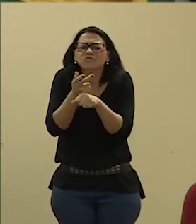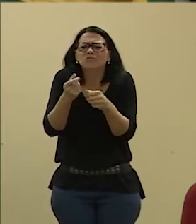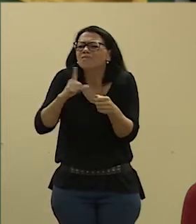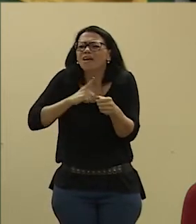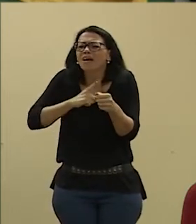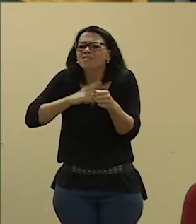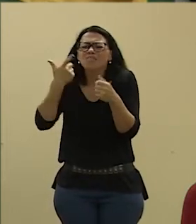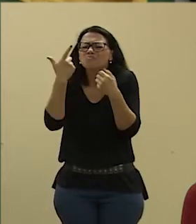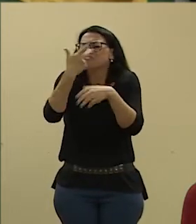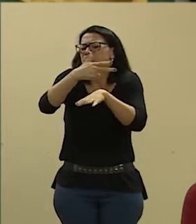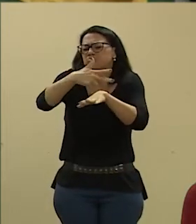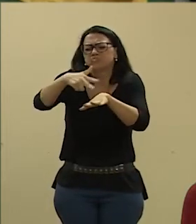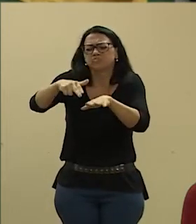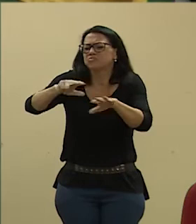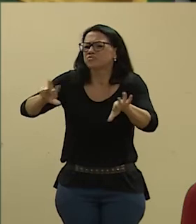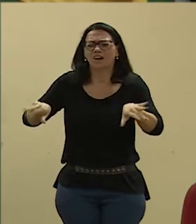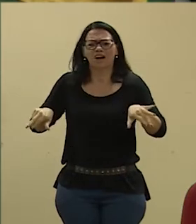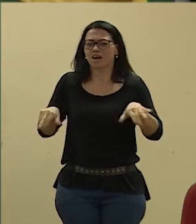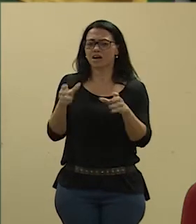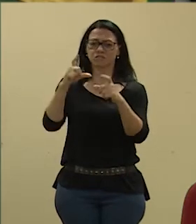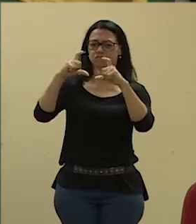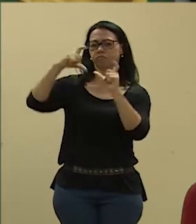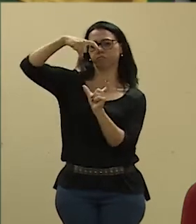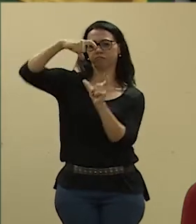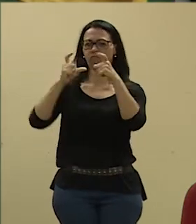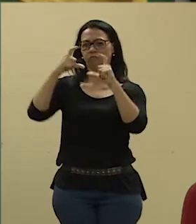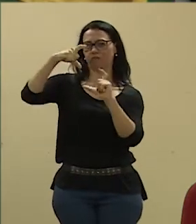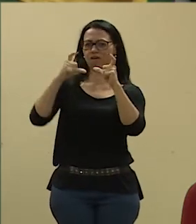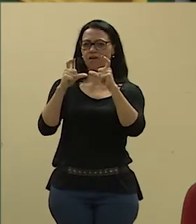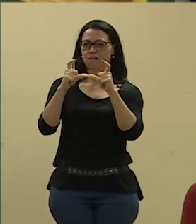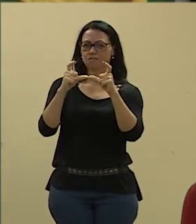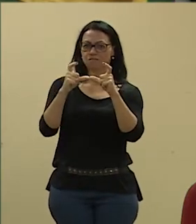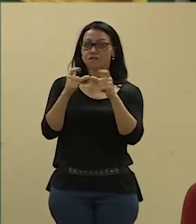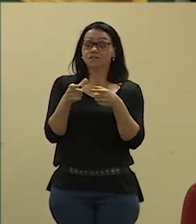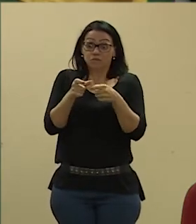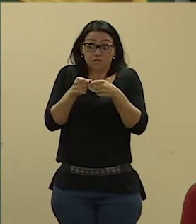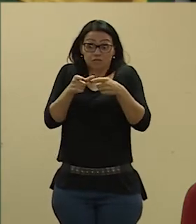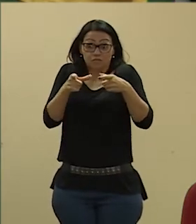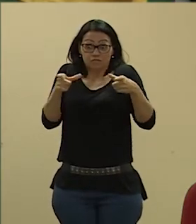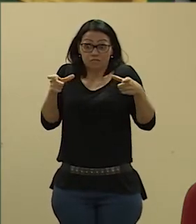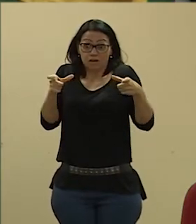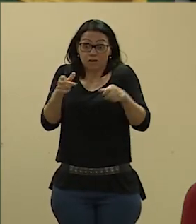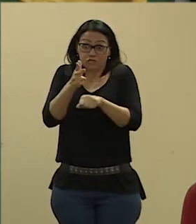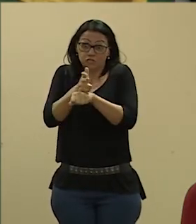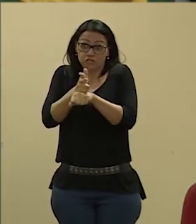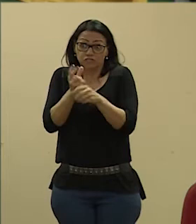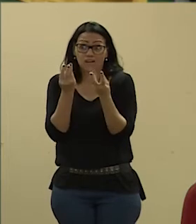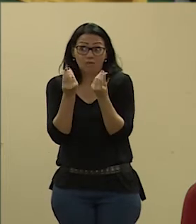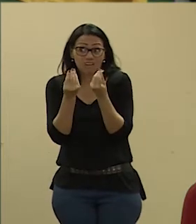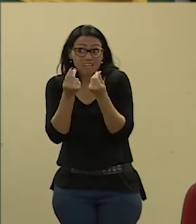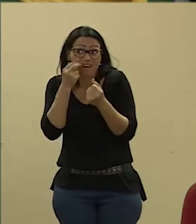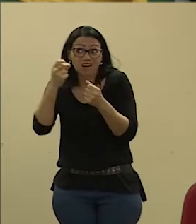de vídeo que dizem respeito ao tamanho que esse vídeo tem que conseqüentemente diz respeito à a qualidade e nitidez da